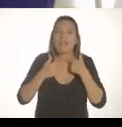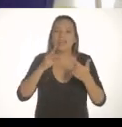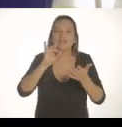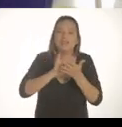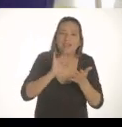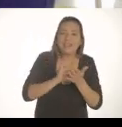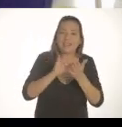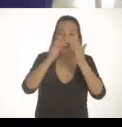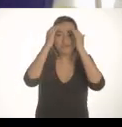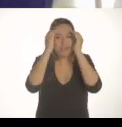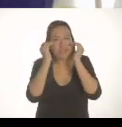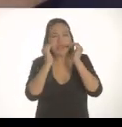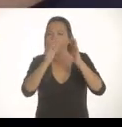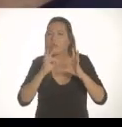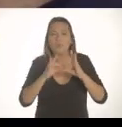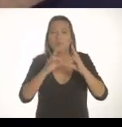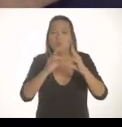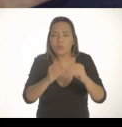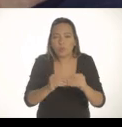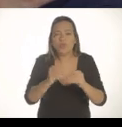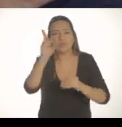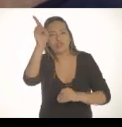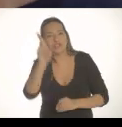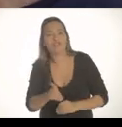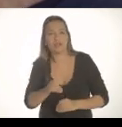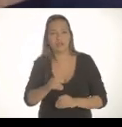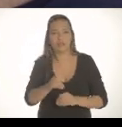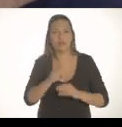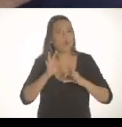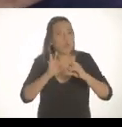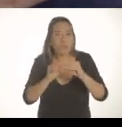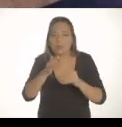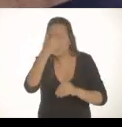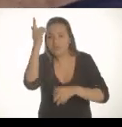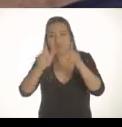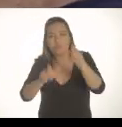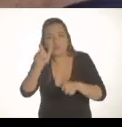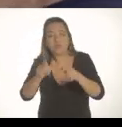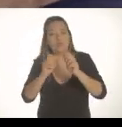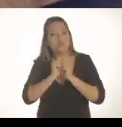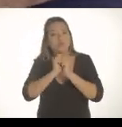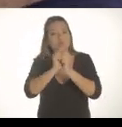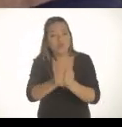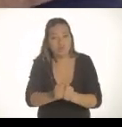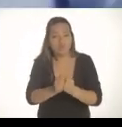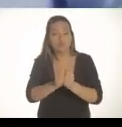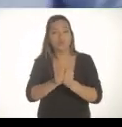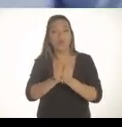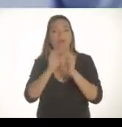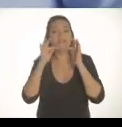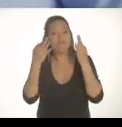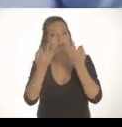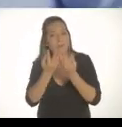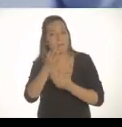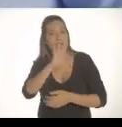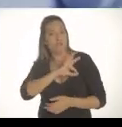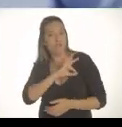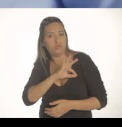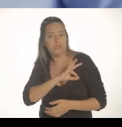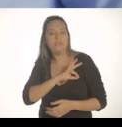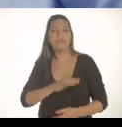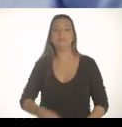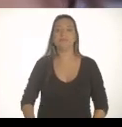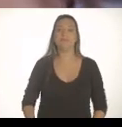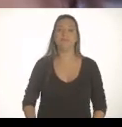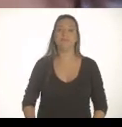de todos respeitados. Esteve ao lado de famílias de policiais que foram vitimadas. Sua mãe do Eduardo, policial